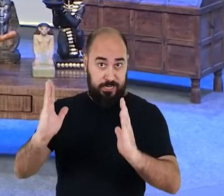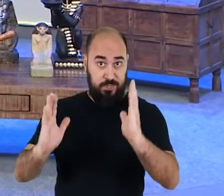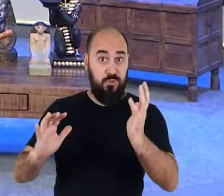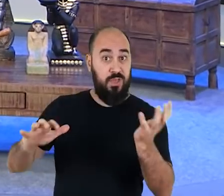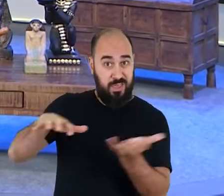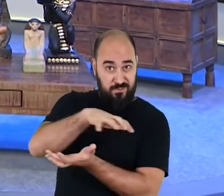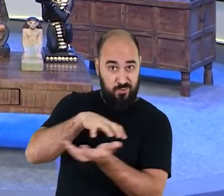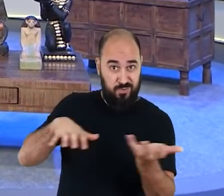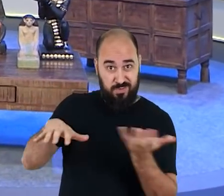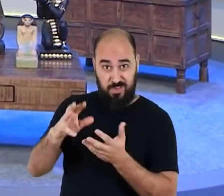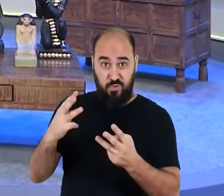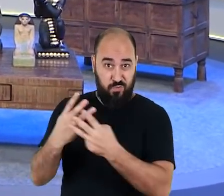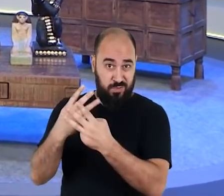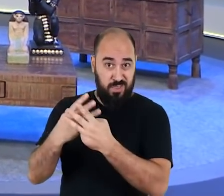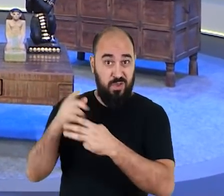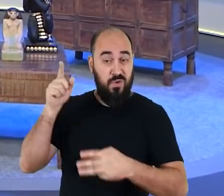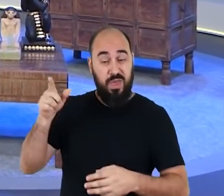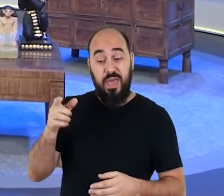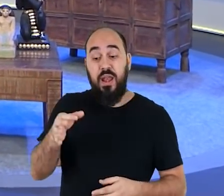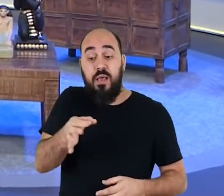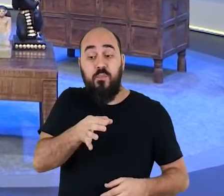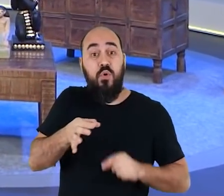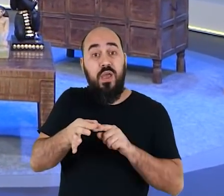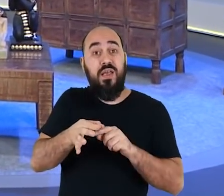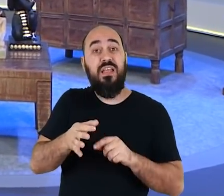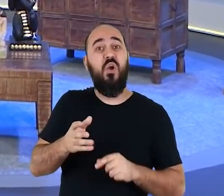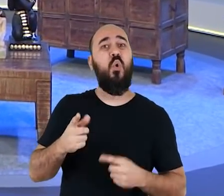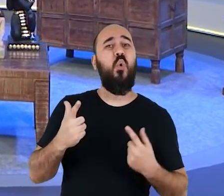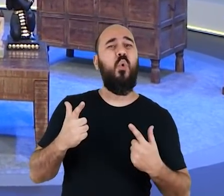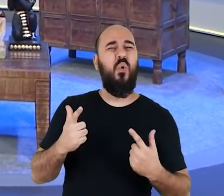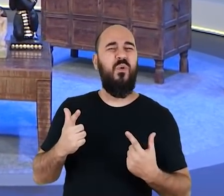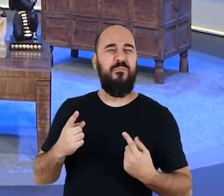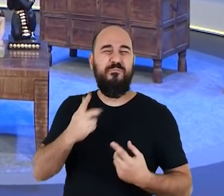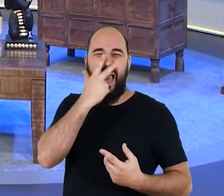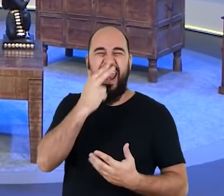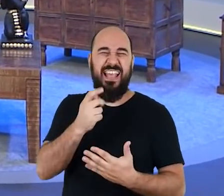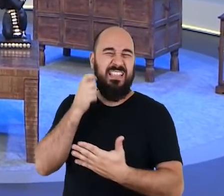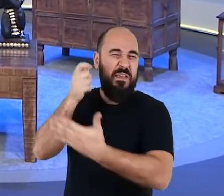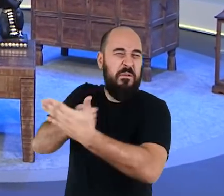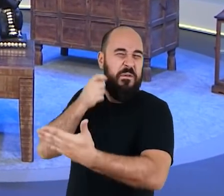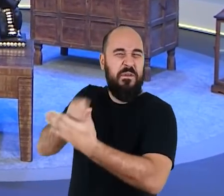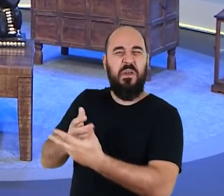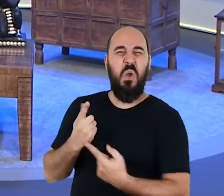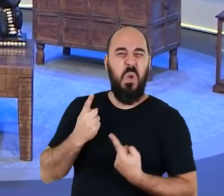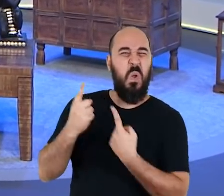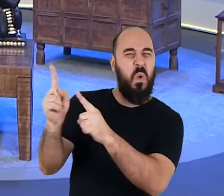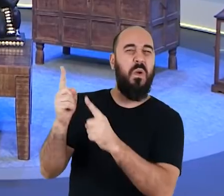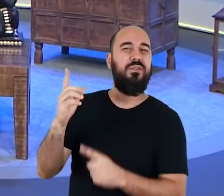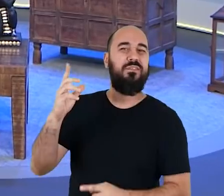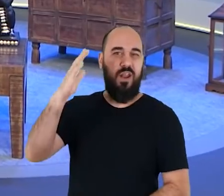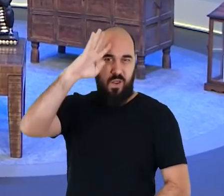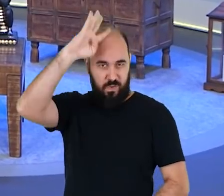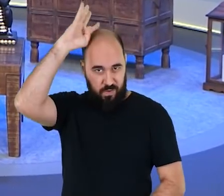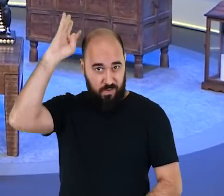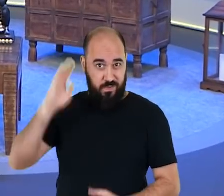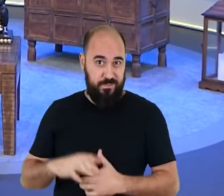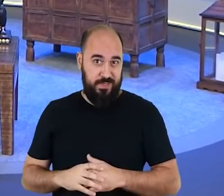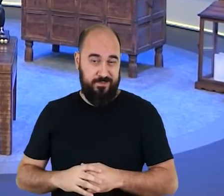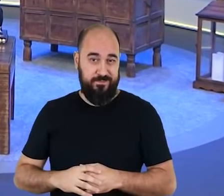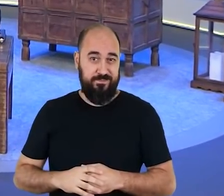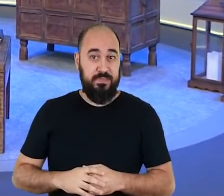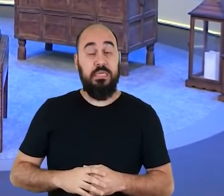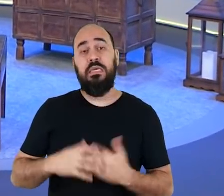eram cunhadas de uma maneira a protestar contra Roma. Ah, e curioso, geralmente as moedas do 3º ano da redenção de